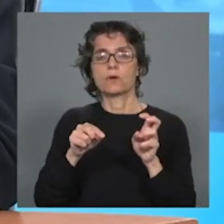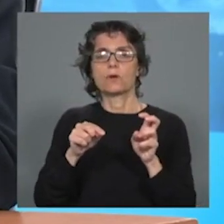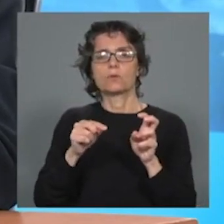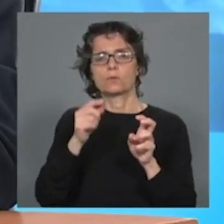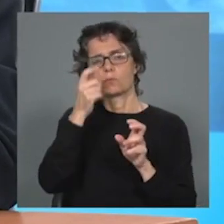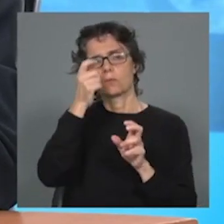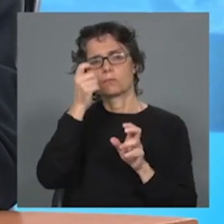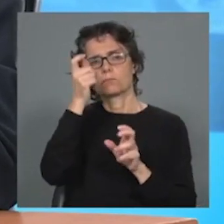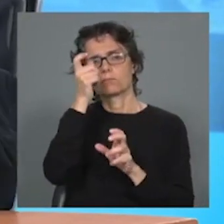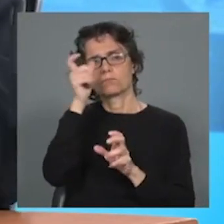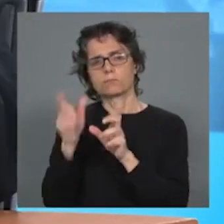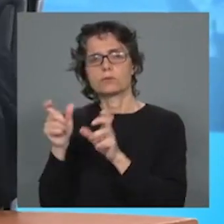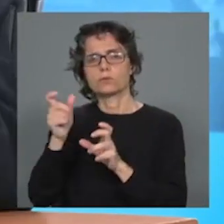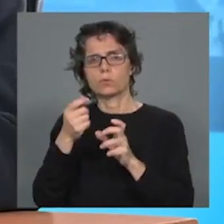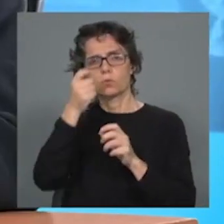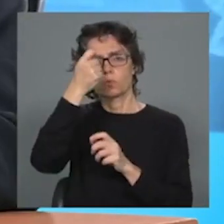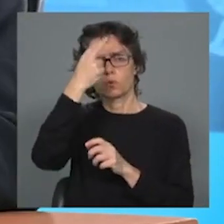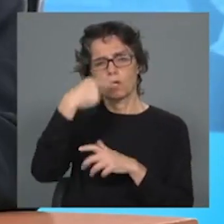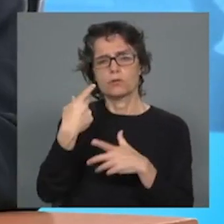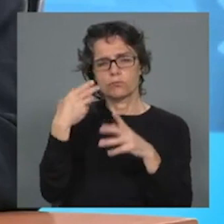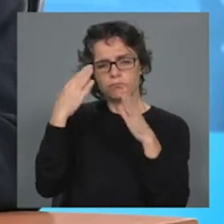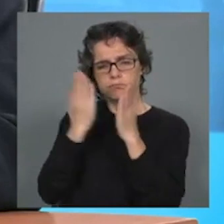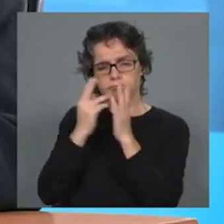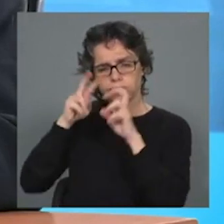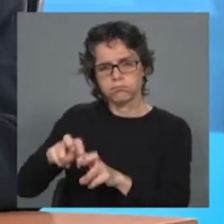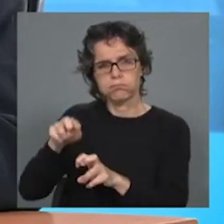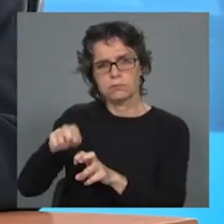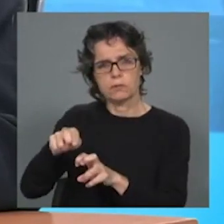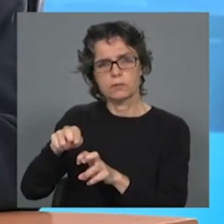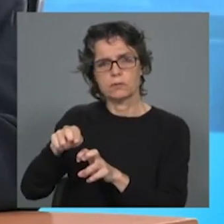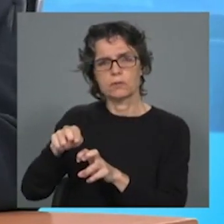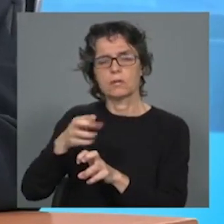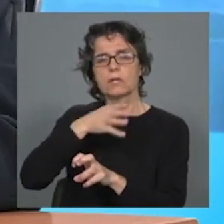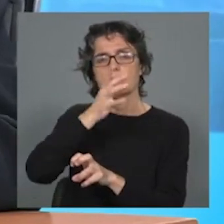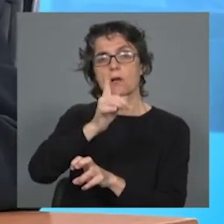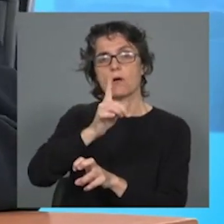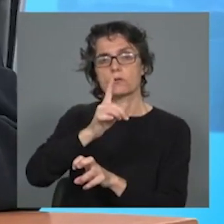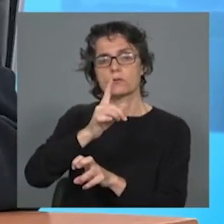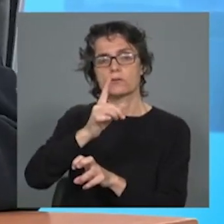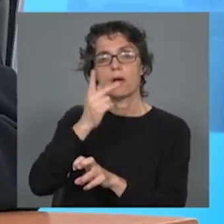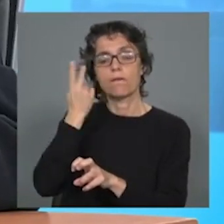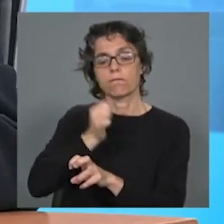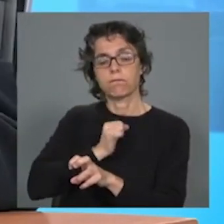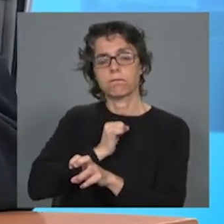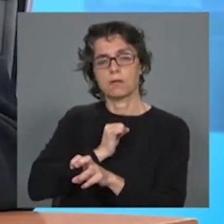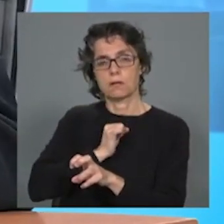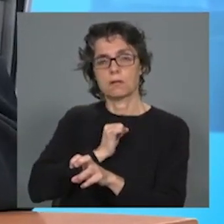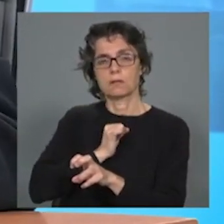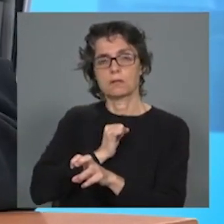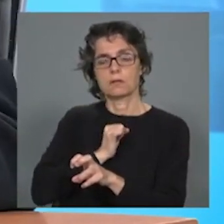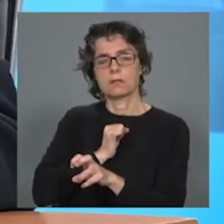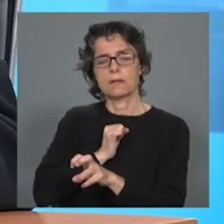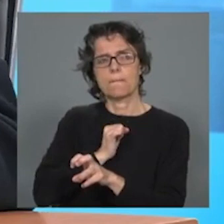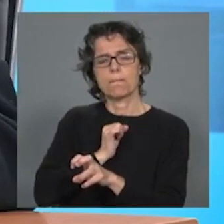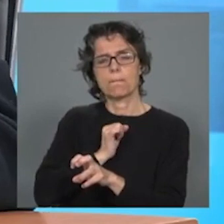importante do itinerário espiritual de Carlos de Foucault, e que diz: a minha vida consiste, portanto, em estar o mais possível